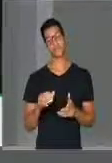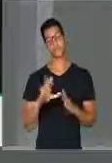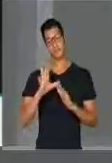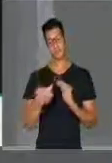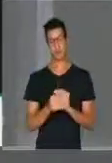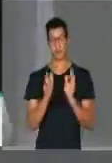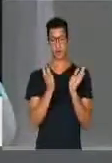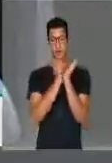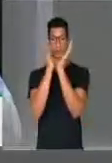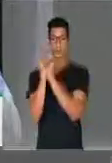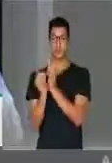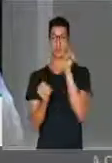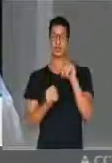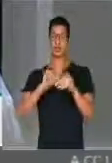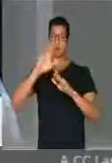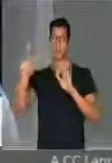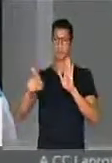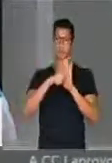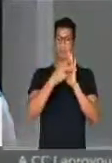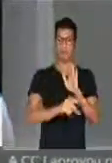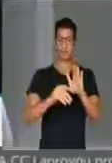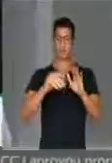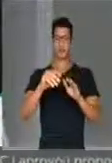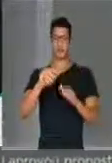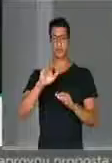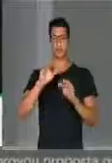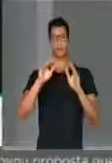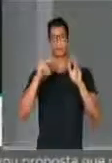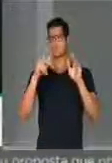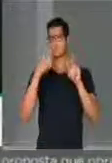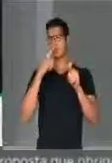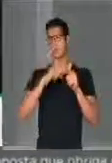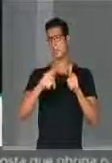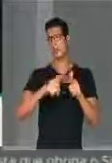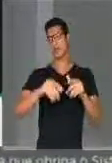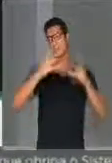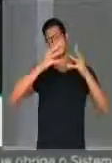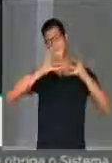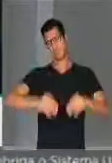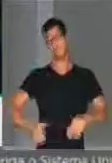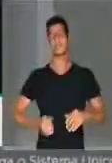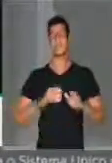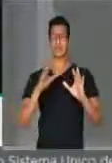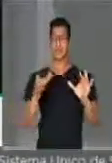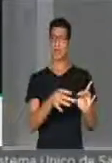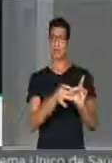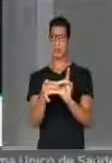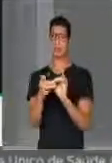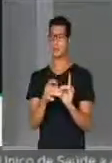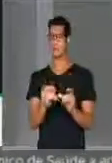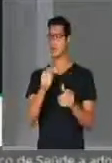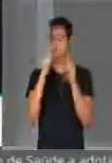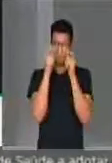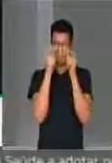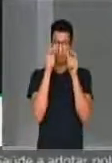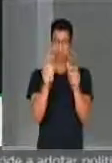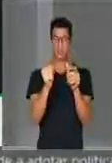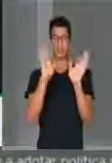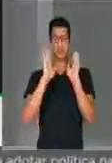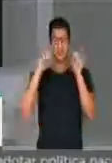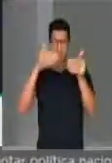tal emenda aglutinativa é a emenda Torre de Babel, que está reunindo os